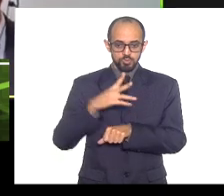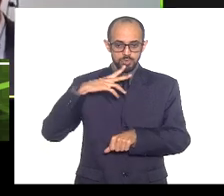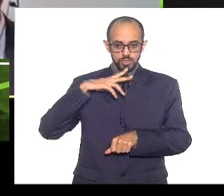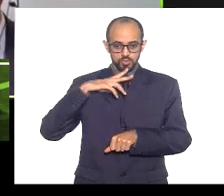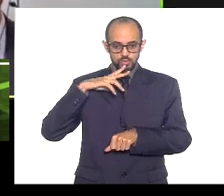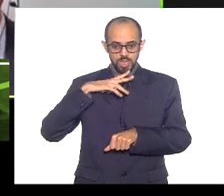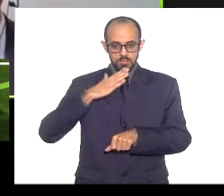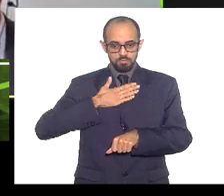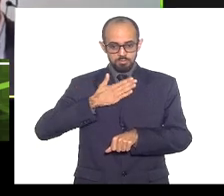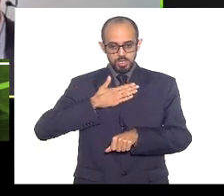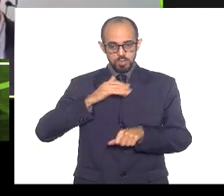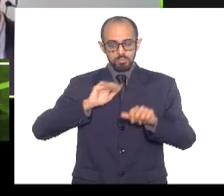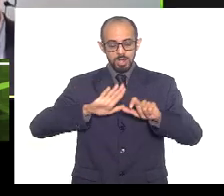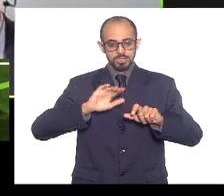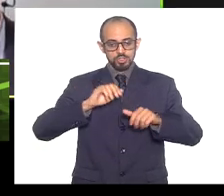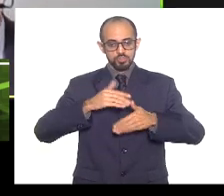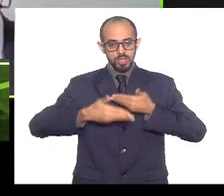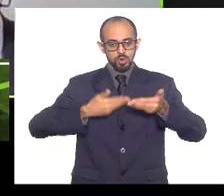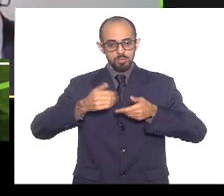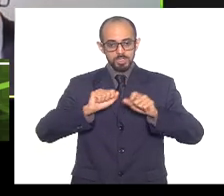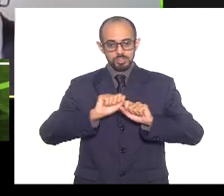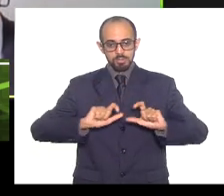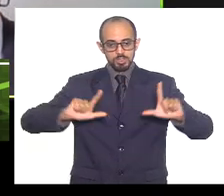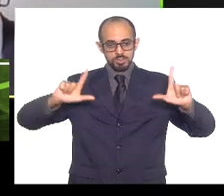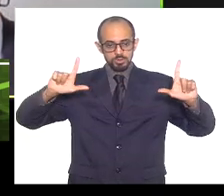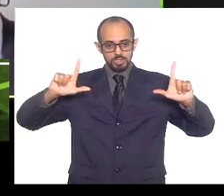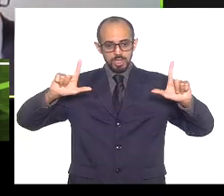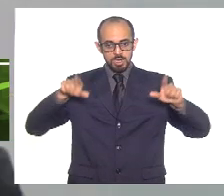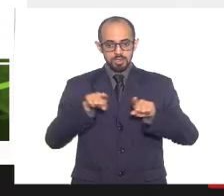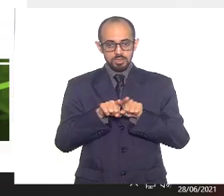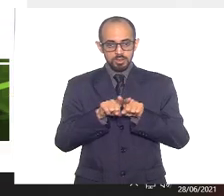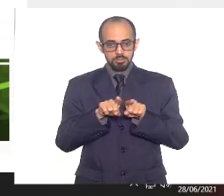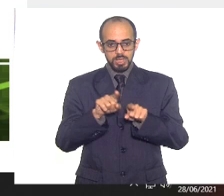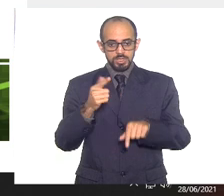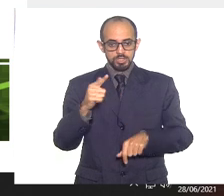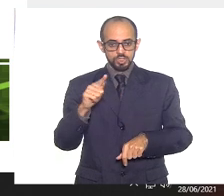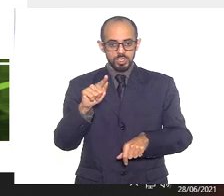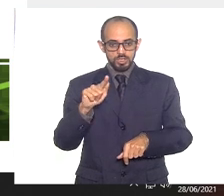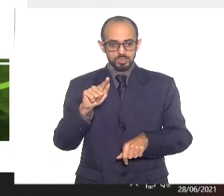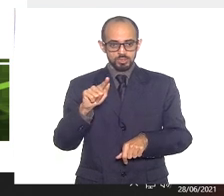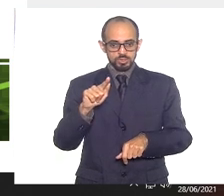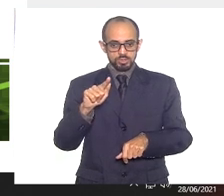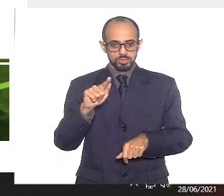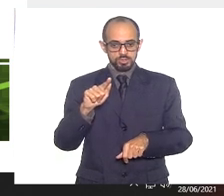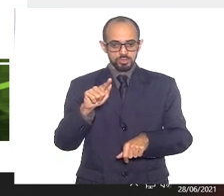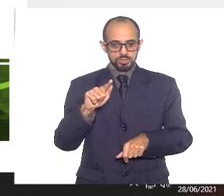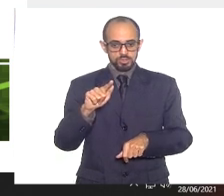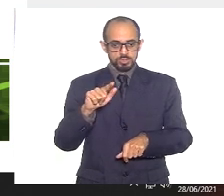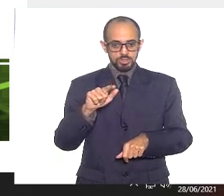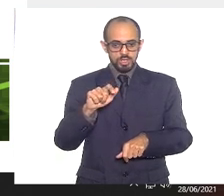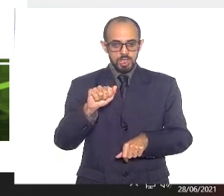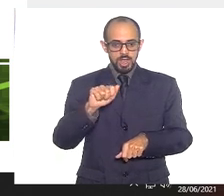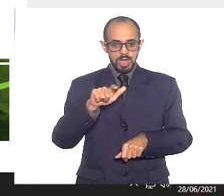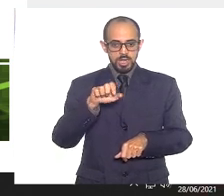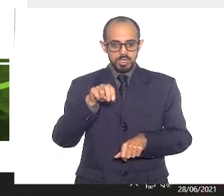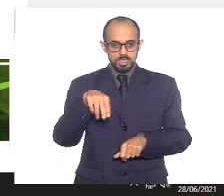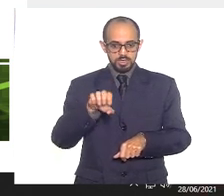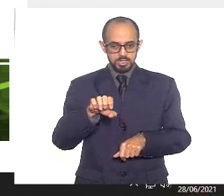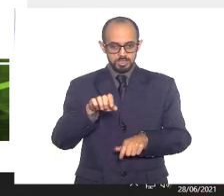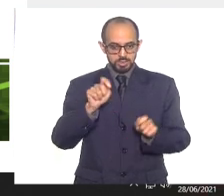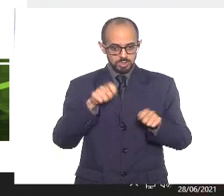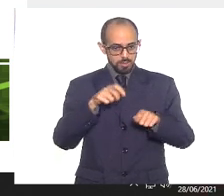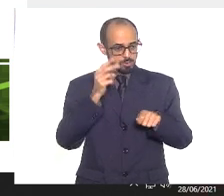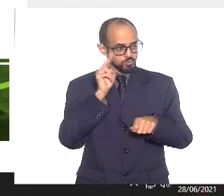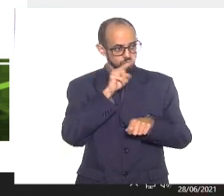a compartilhamento de tela. A nossa gerente tributária, Aline Gadelha, vai compartilhar. Podem confirmar que conseguem